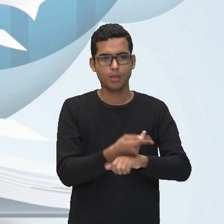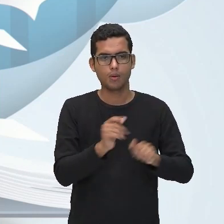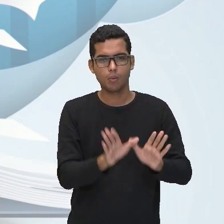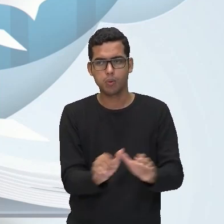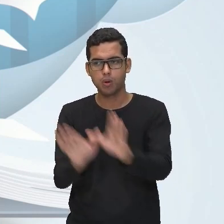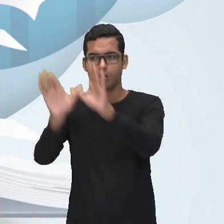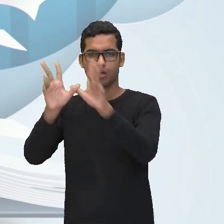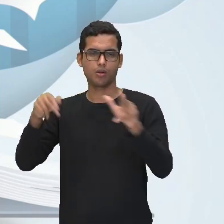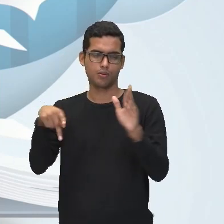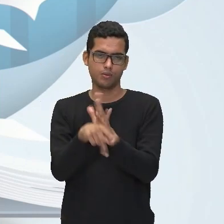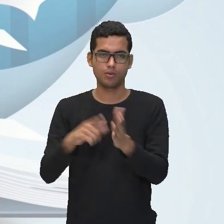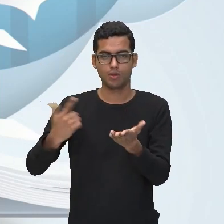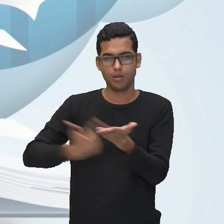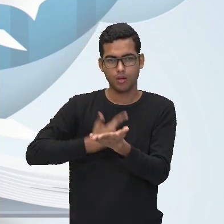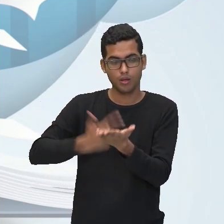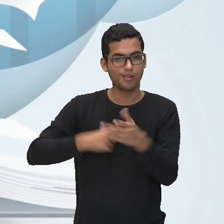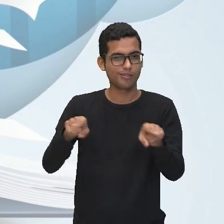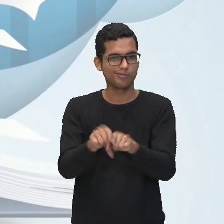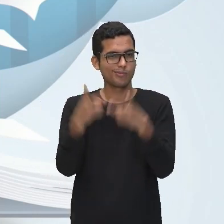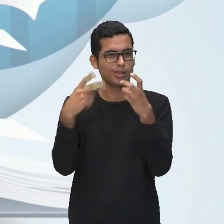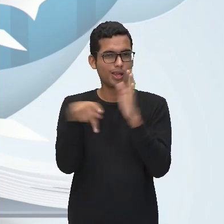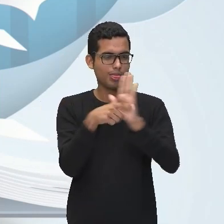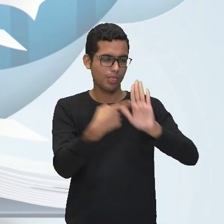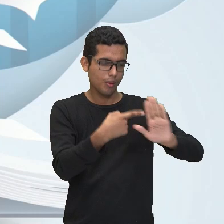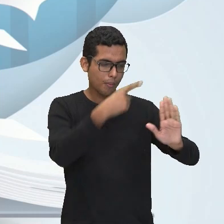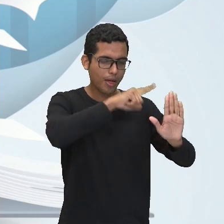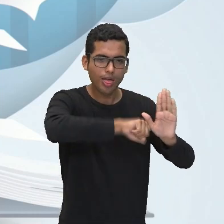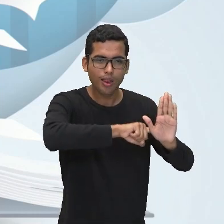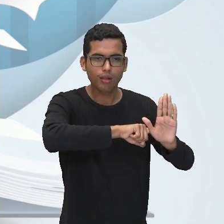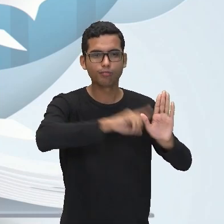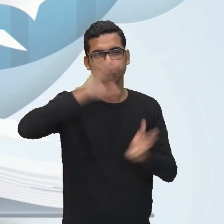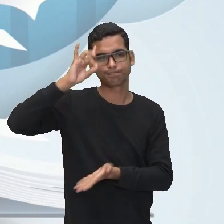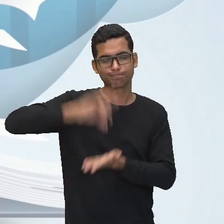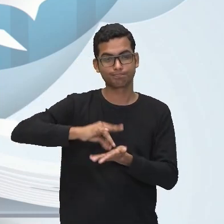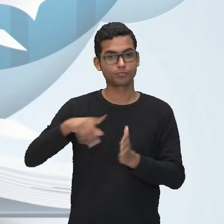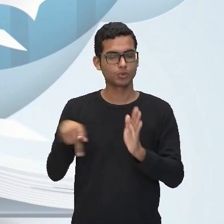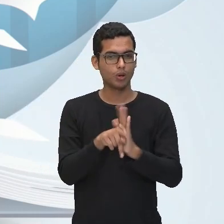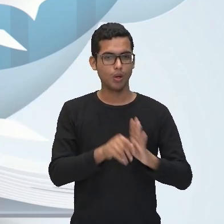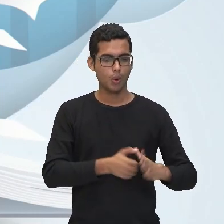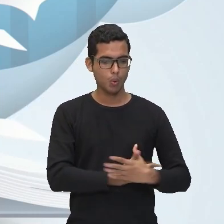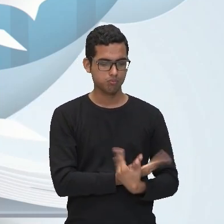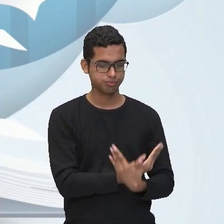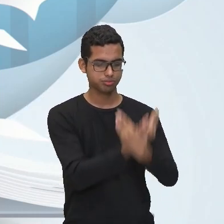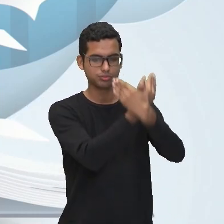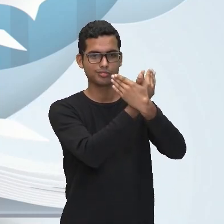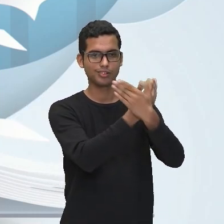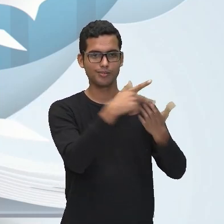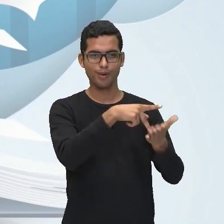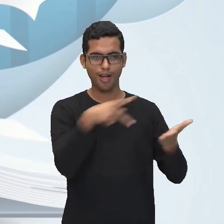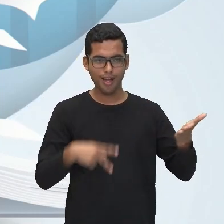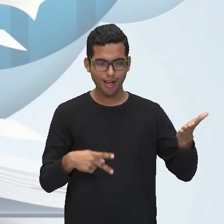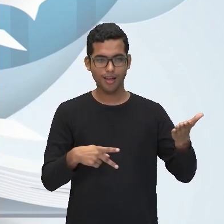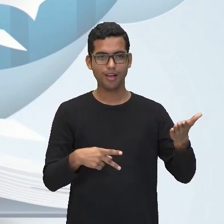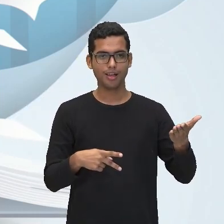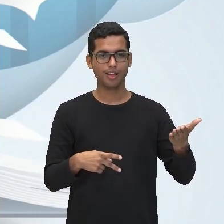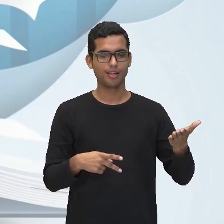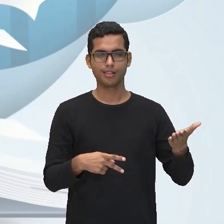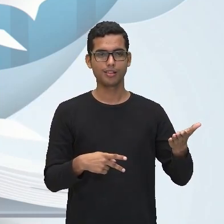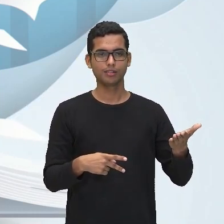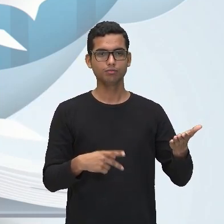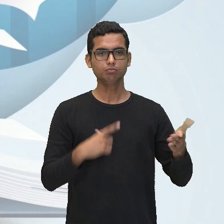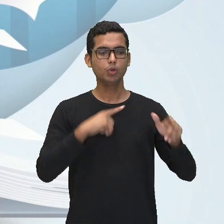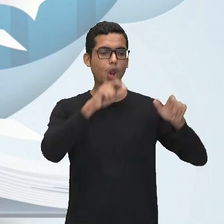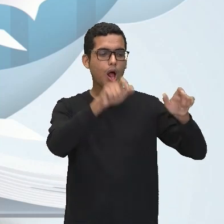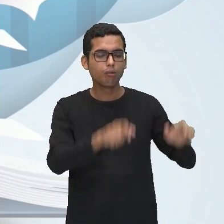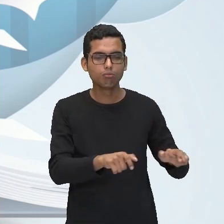a linguagem metafórica, né? As metáforas. Eles, os pássaros, que são os poemas, eles não têm pouso nem